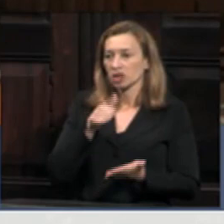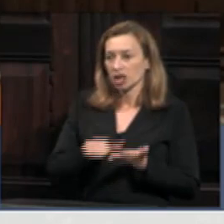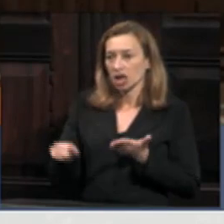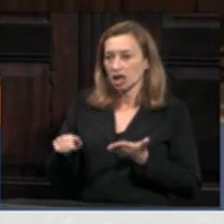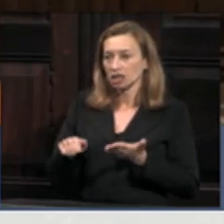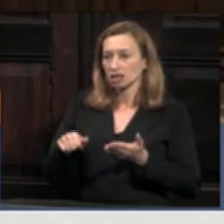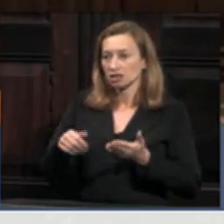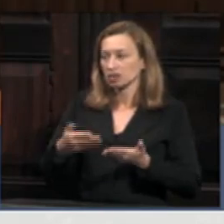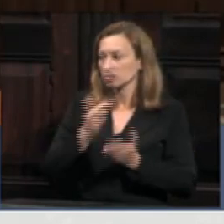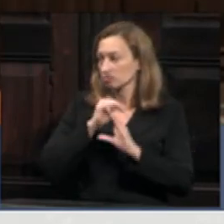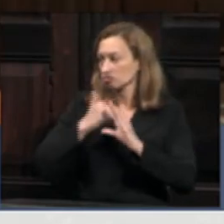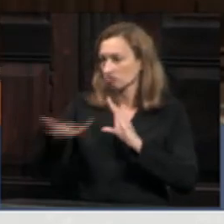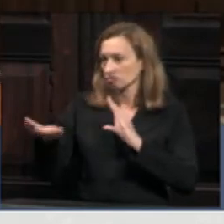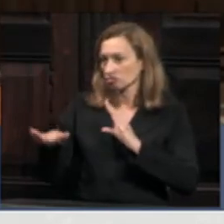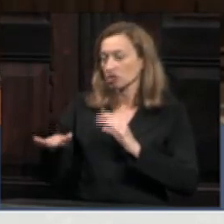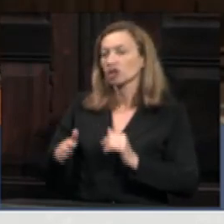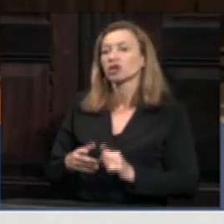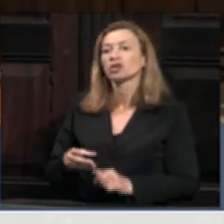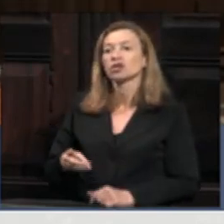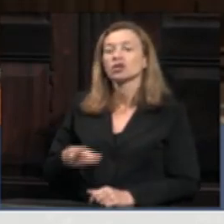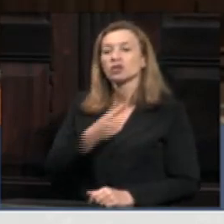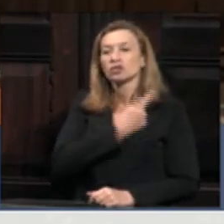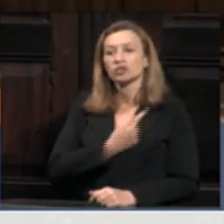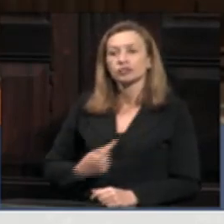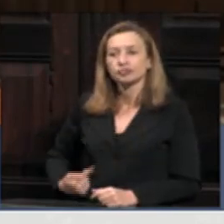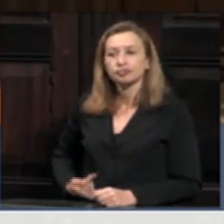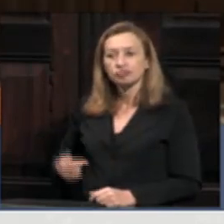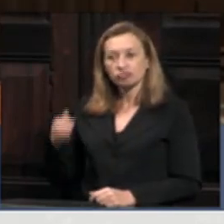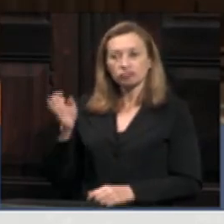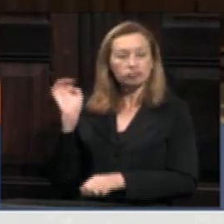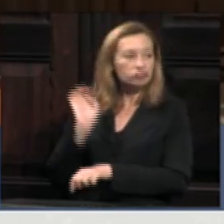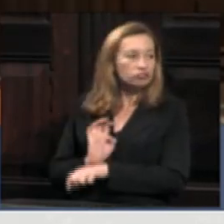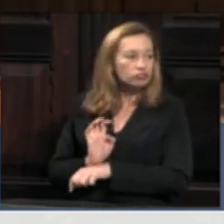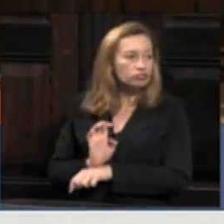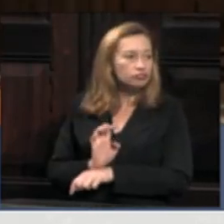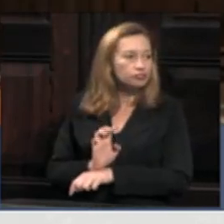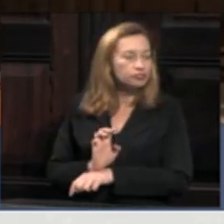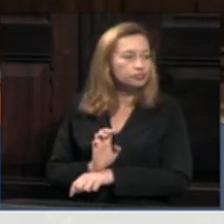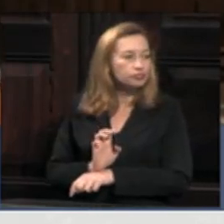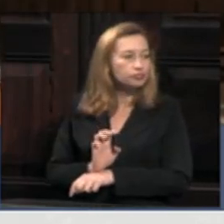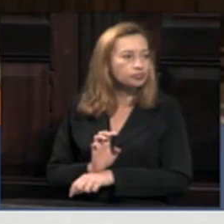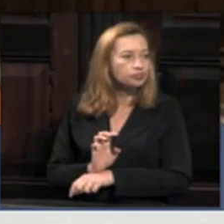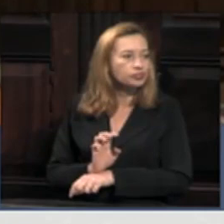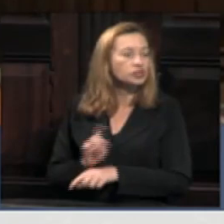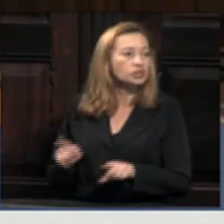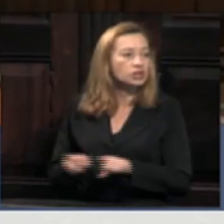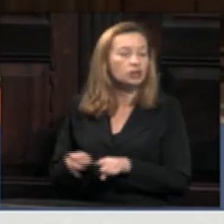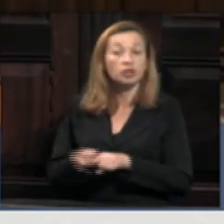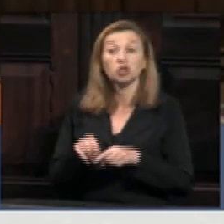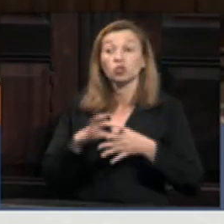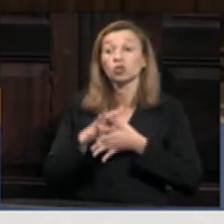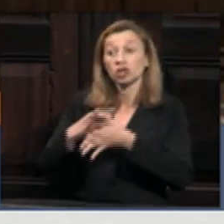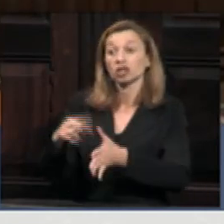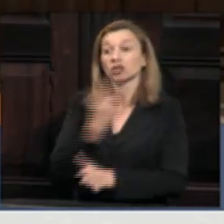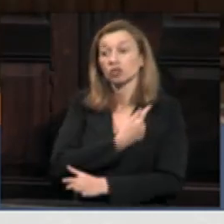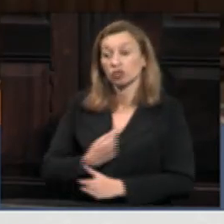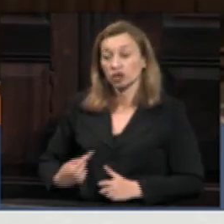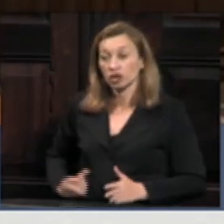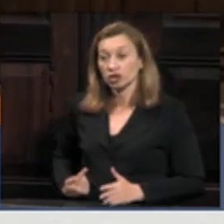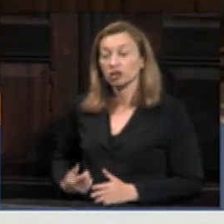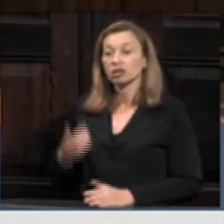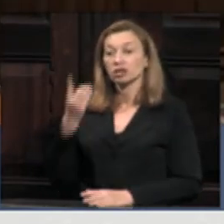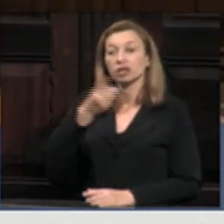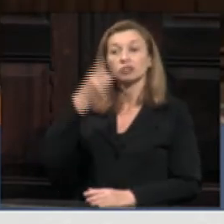estado e dei também ao, quiçá, futuro líder do governo, deputado